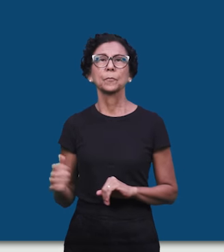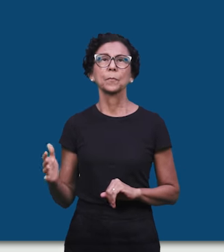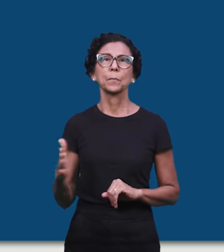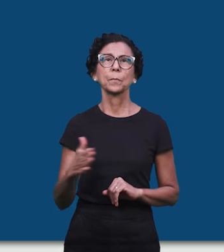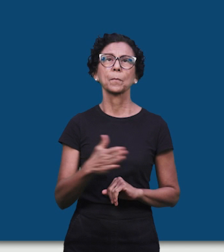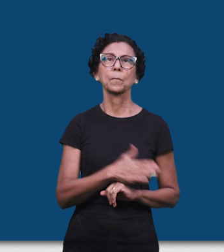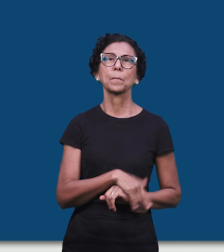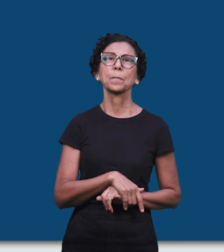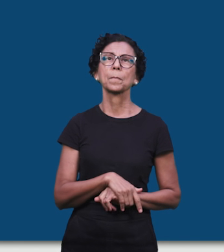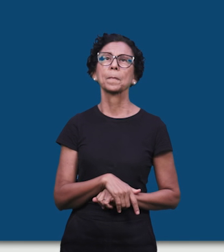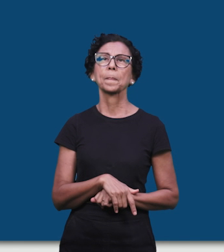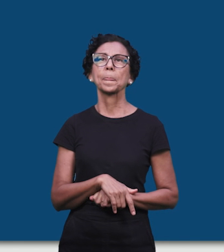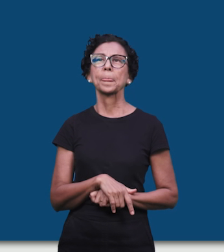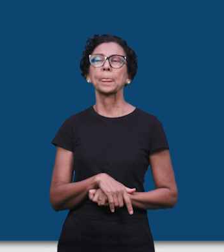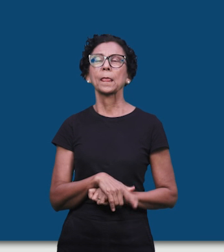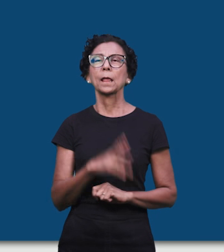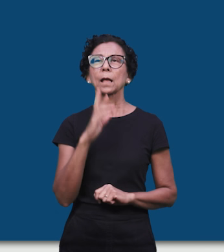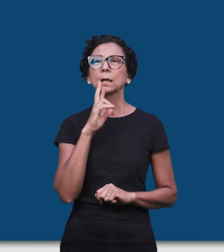Ele